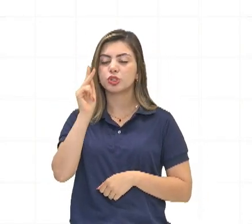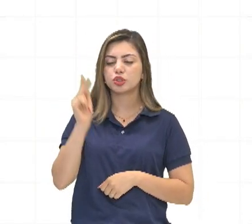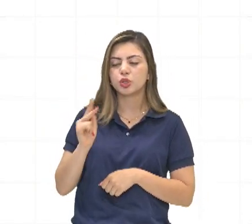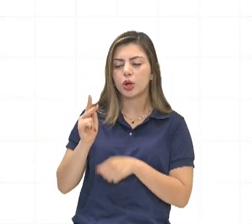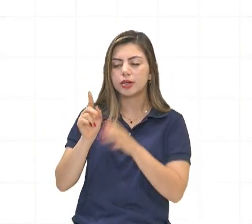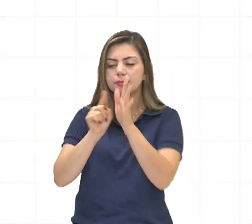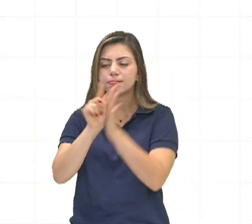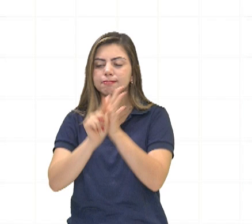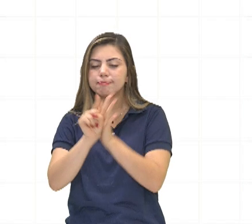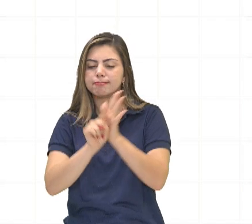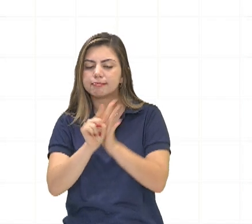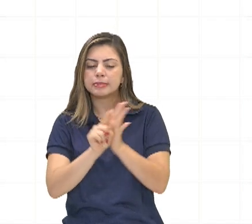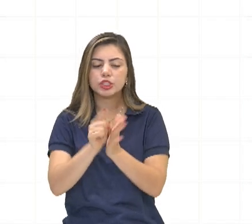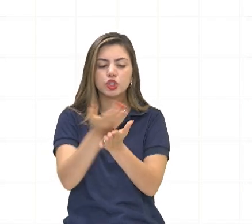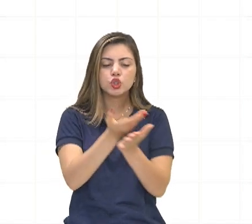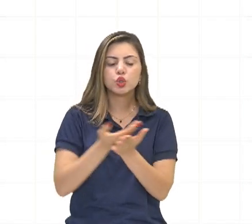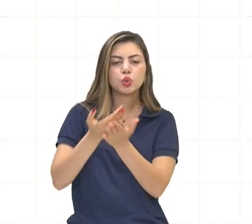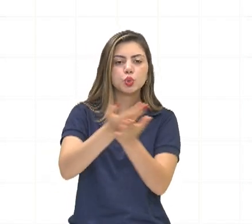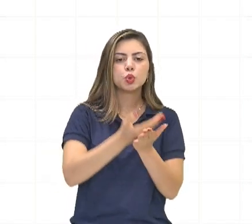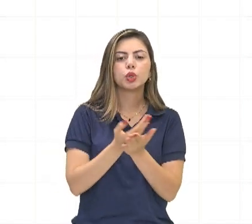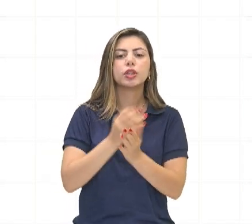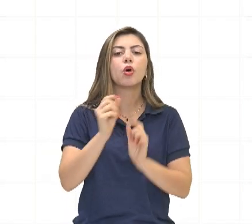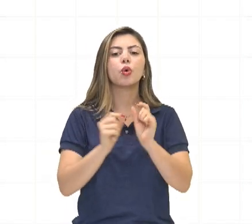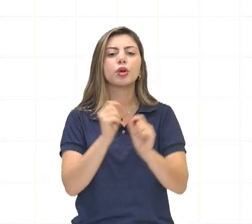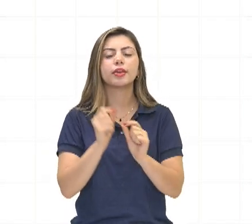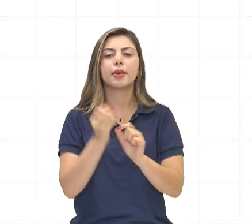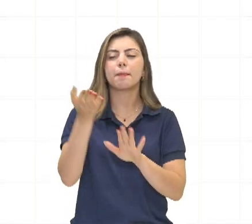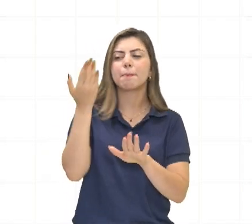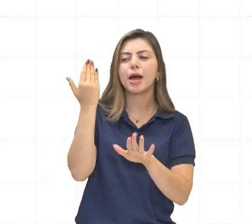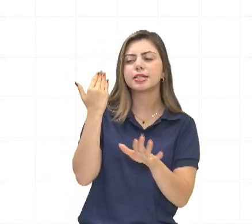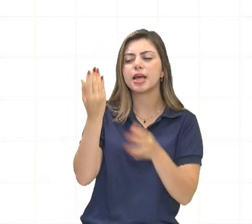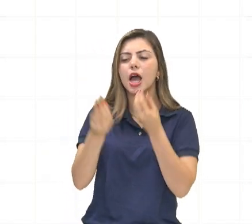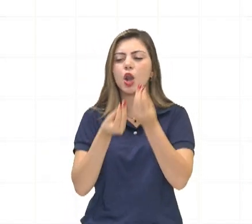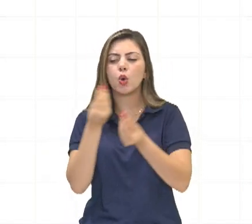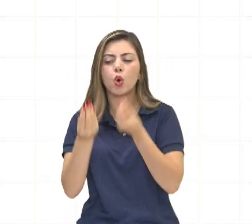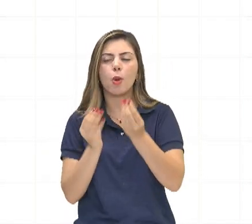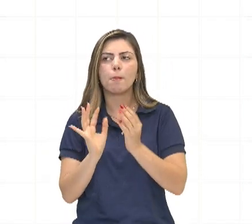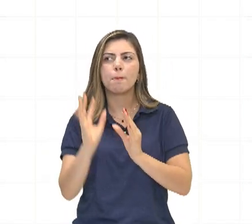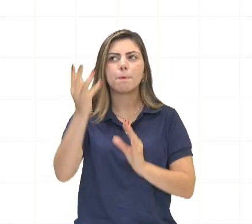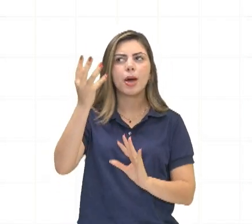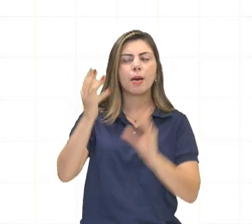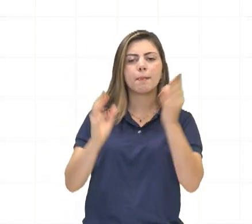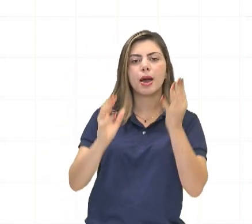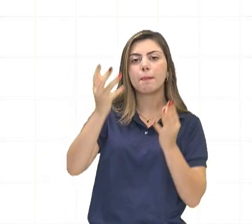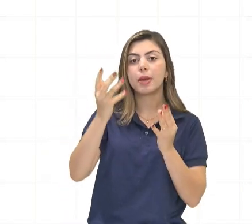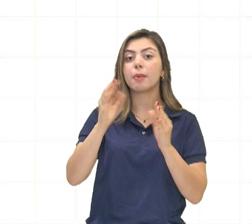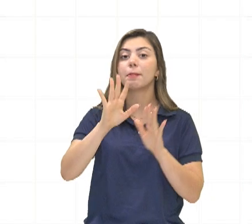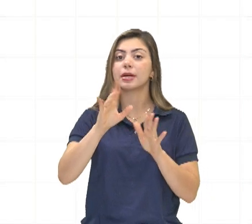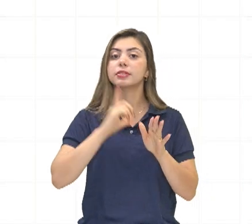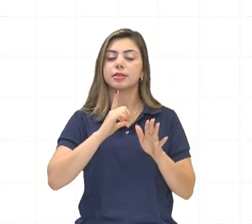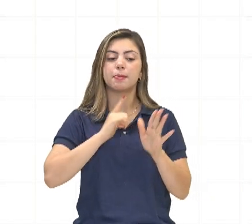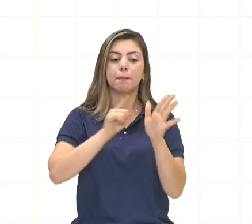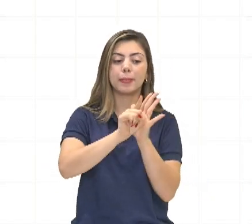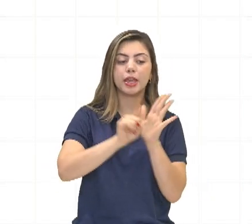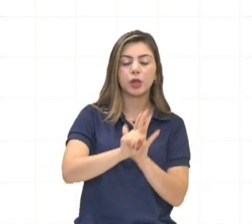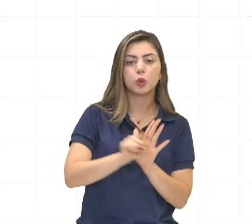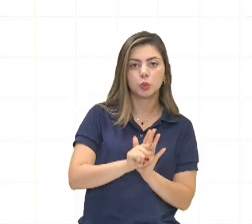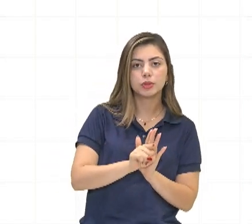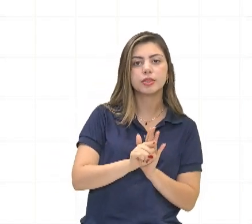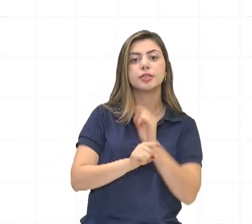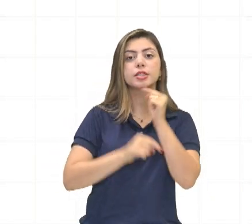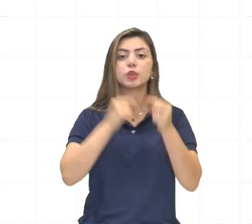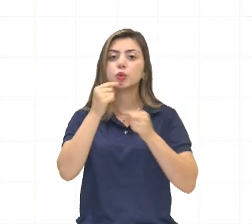consiste justamente em explorar esse passado com base em questionamentos e incertezas que surgem